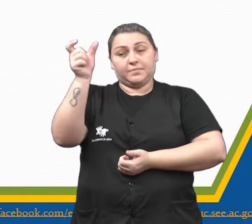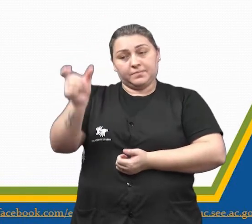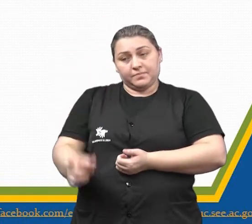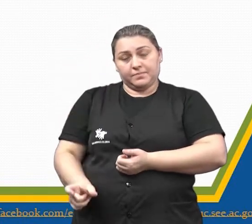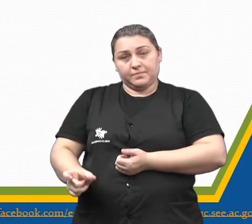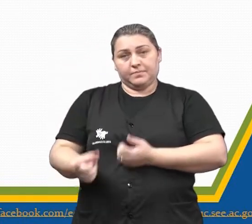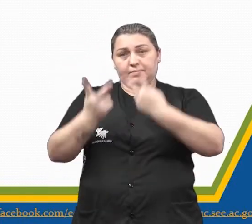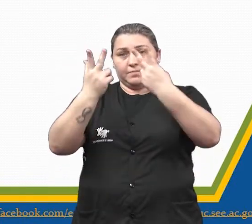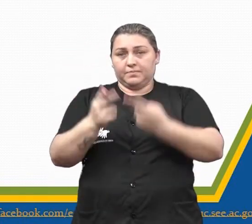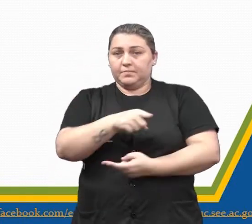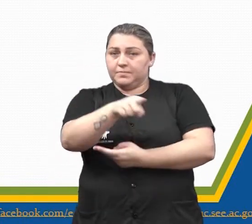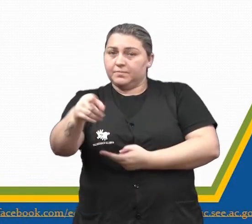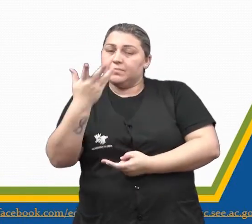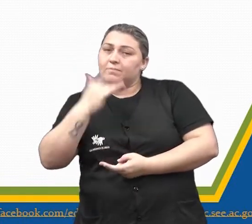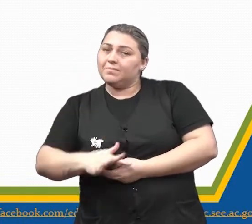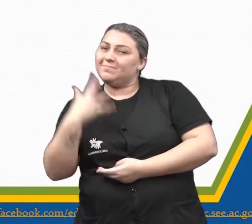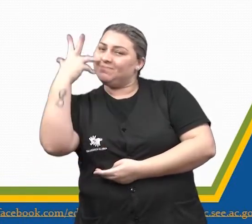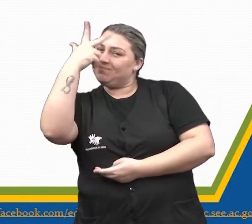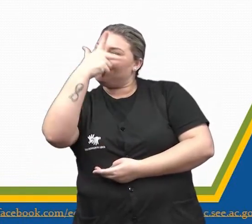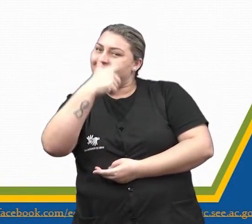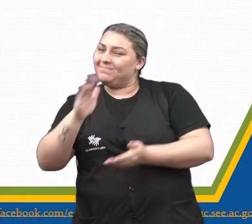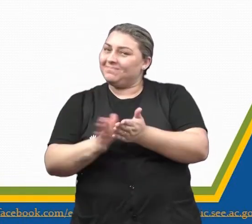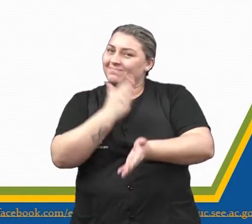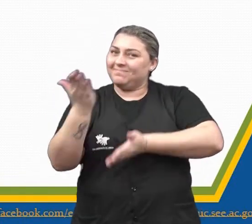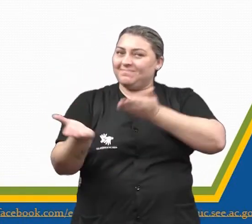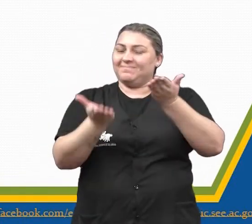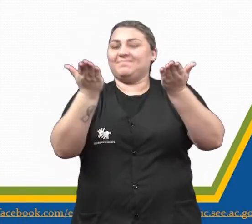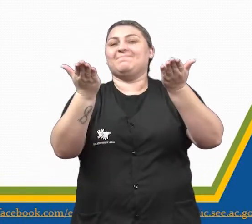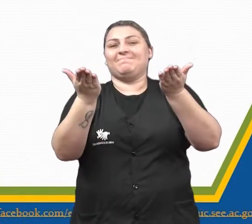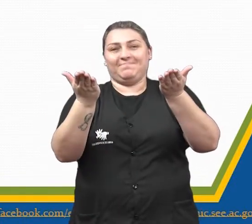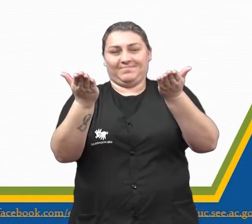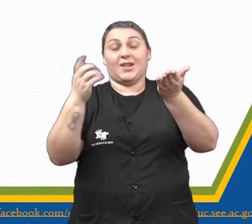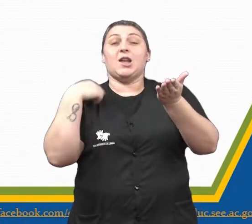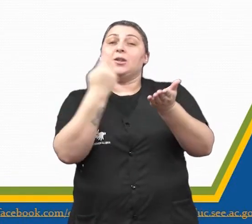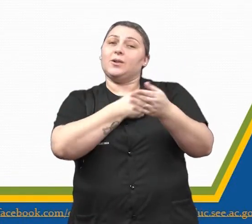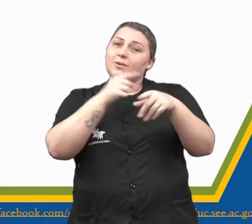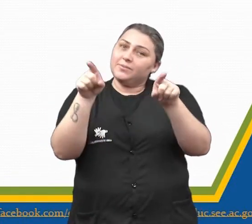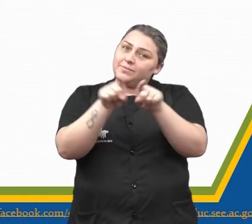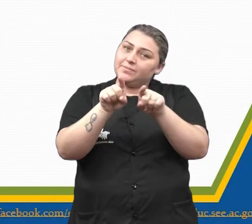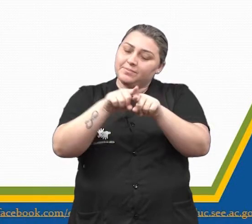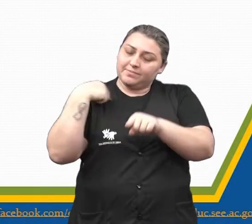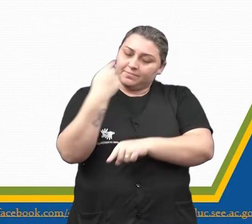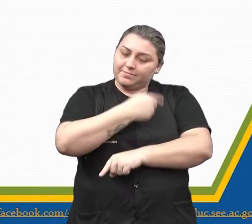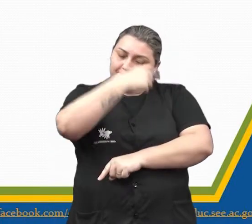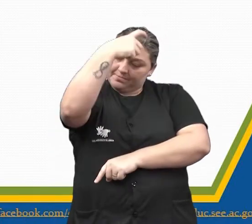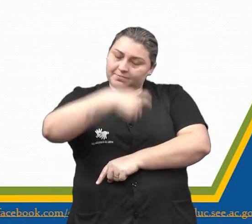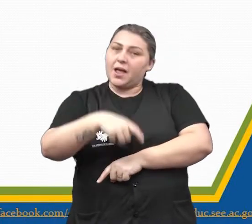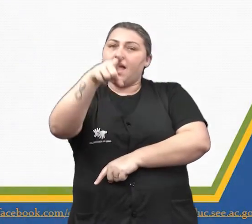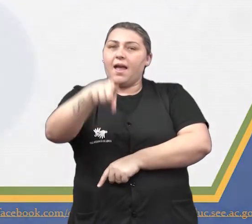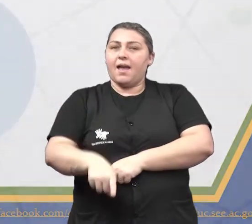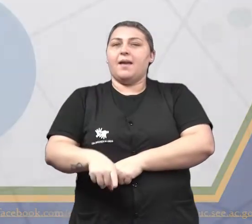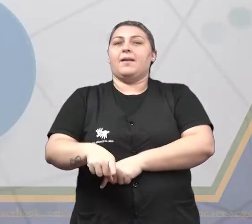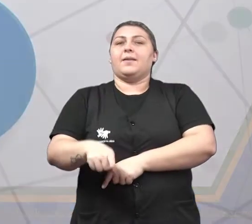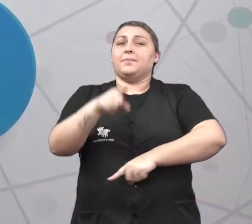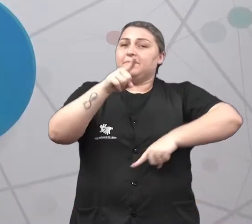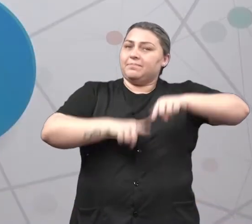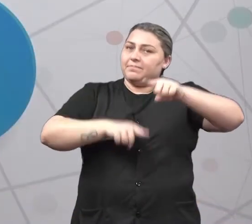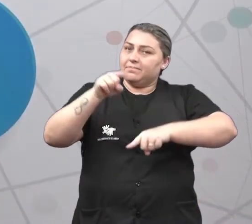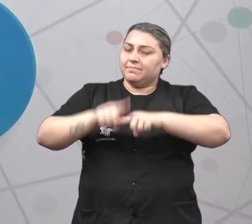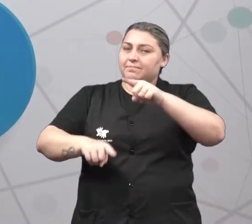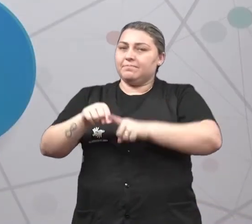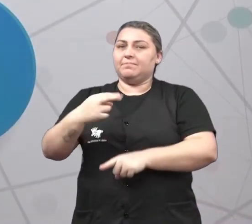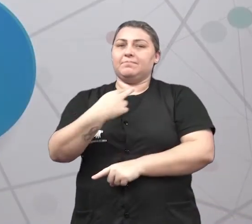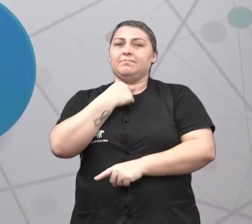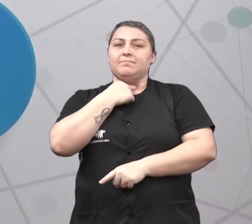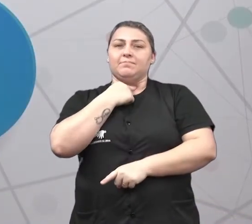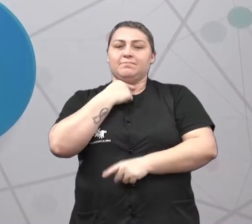Pessoas como vocês, crianças lindas e maravilhosas, né? Nós também somos matérias, nós também ocupamos um lugar